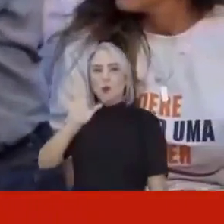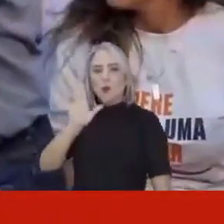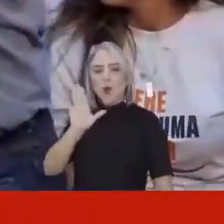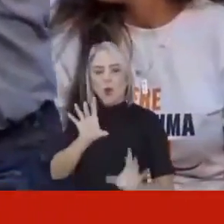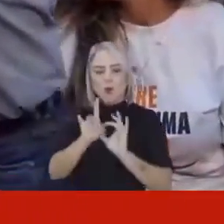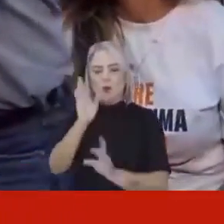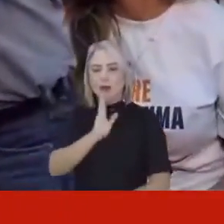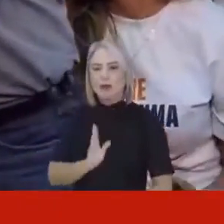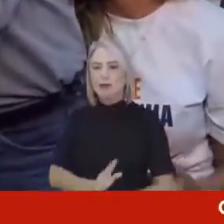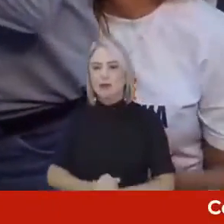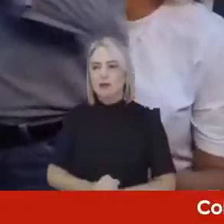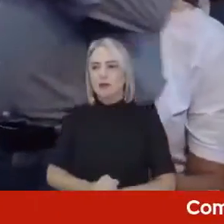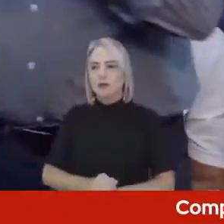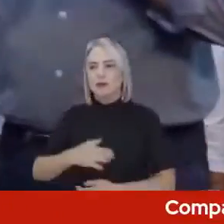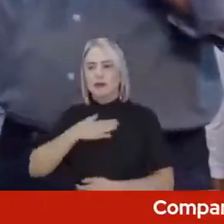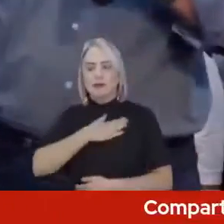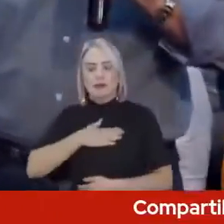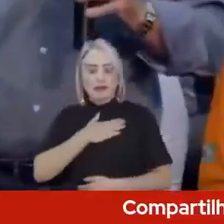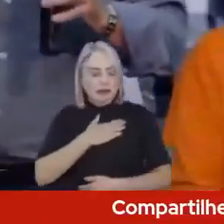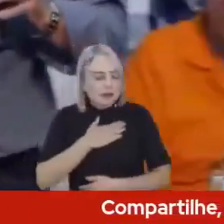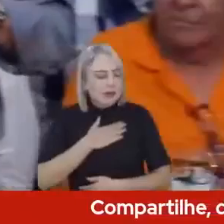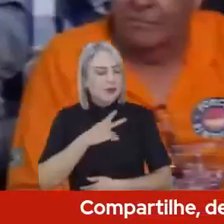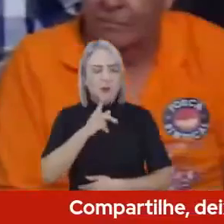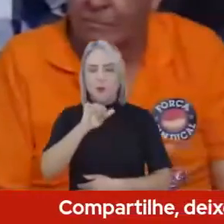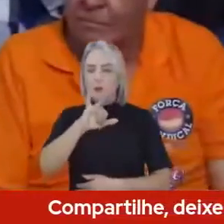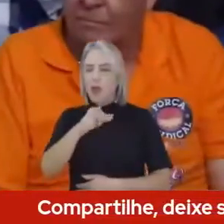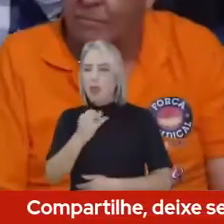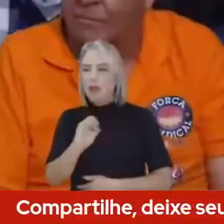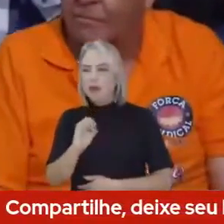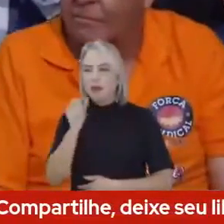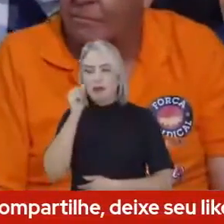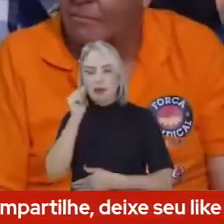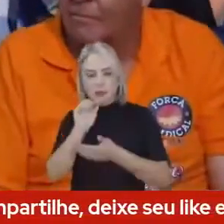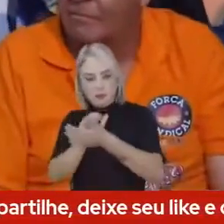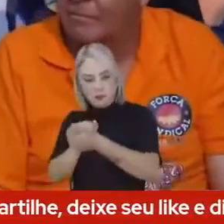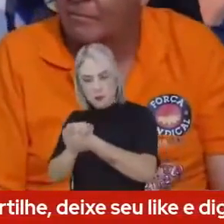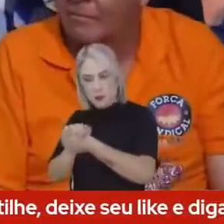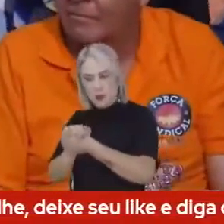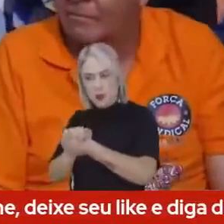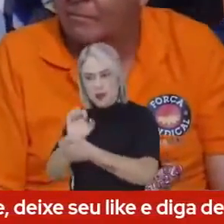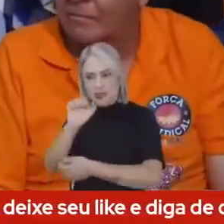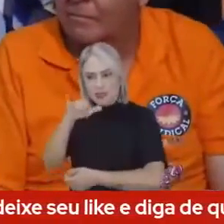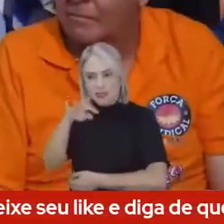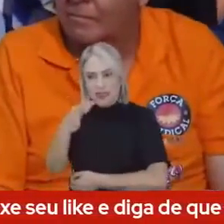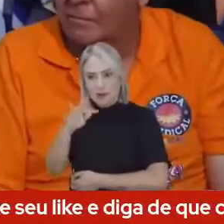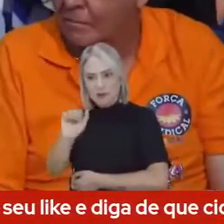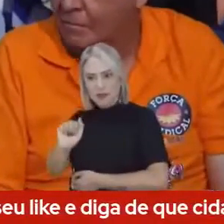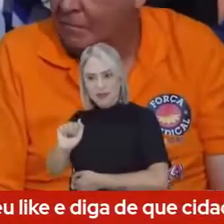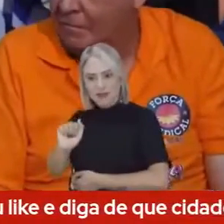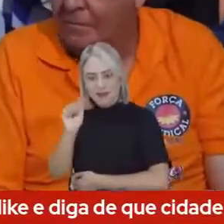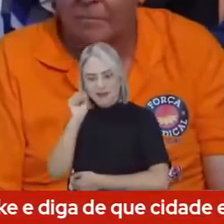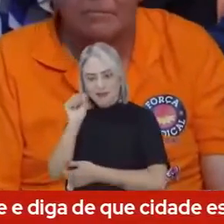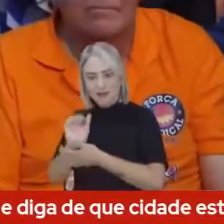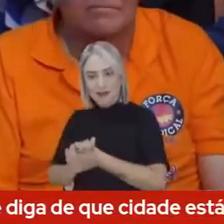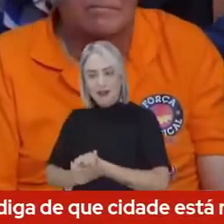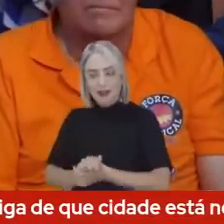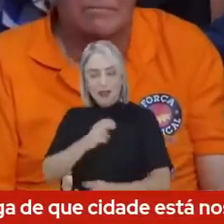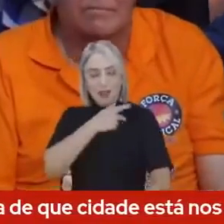Estimado Paulinho, sua esposa, a Samantha, presidente